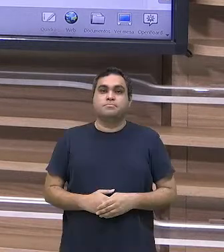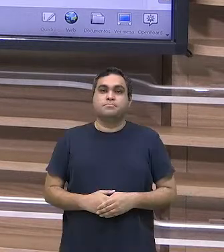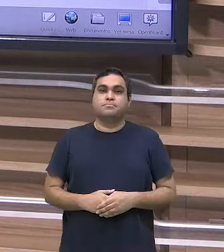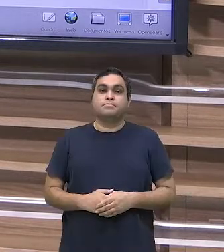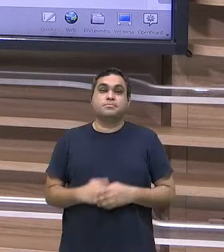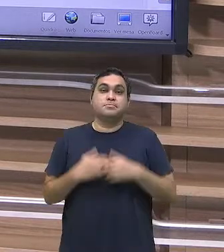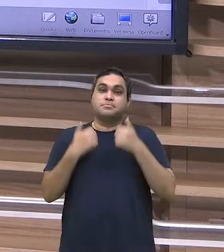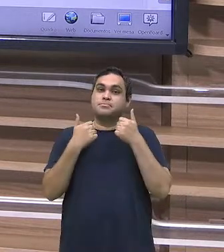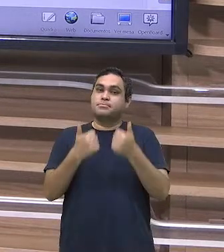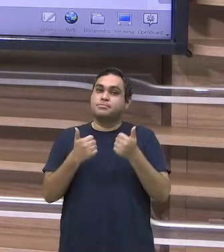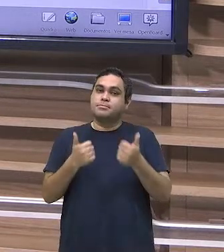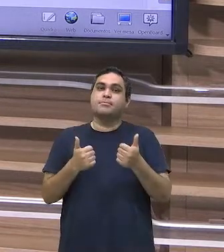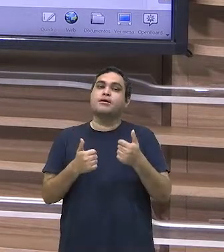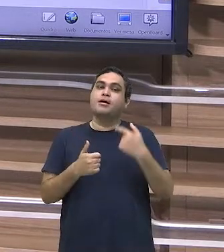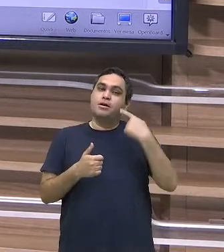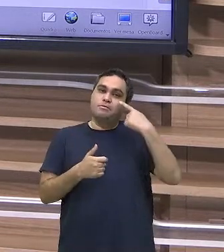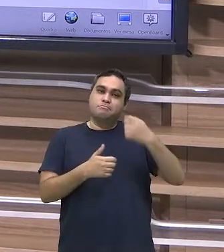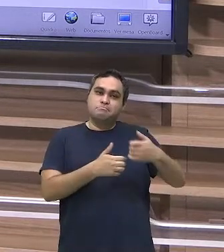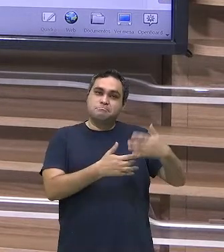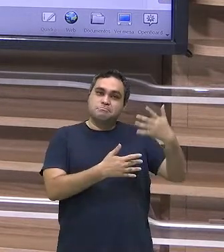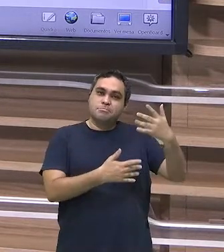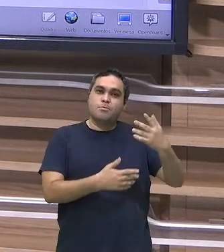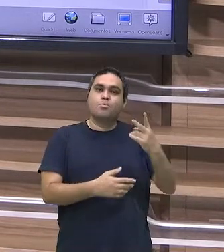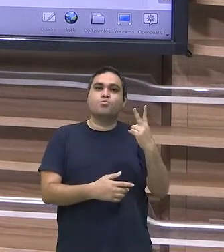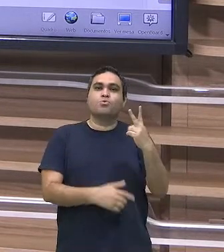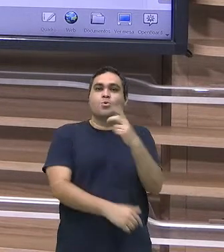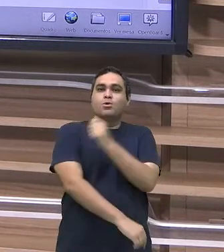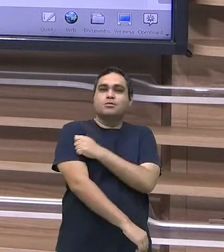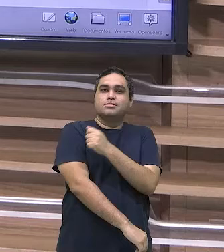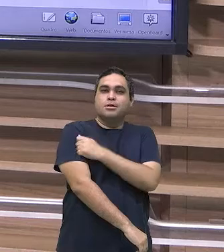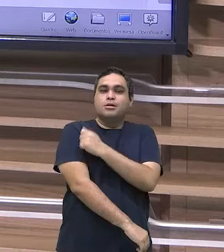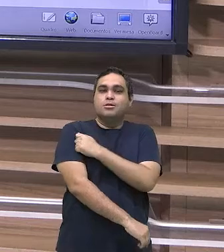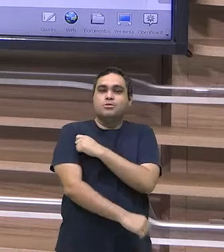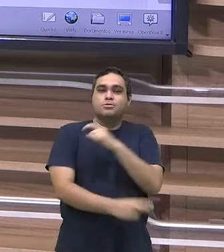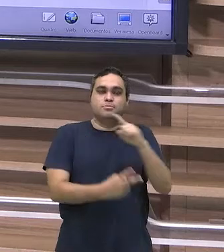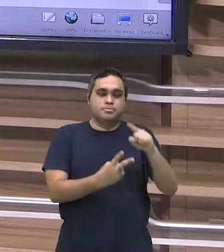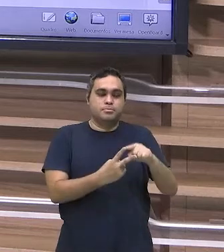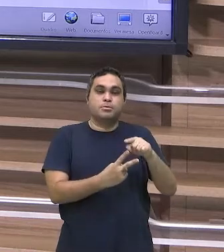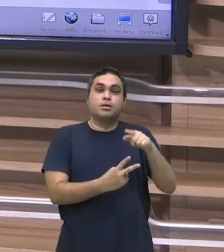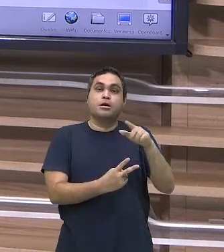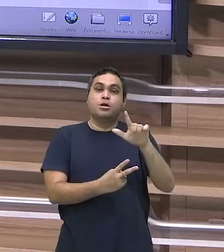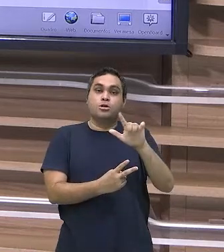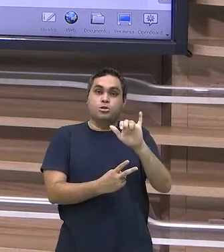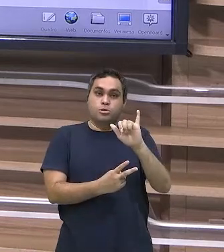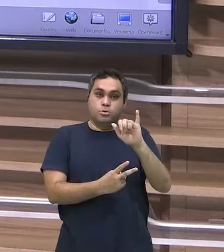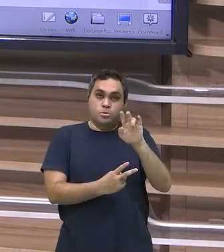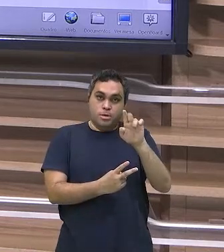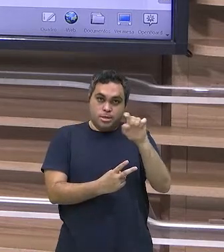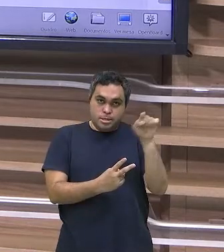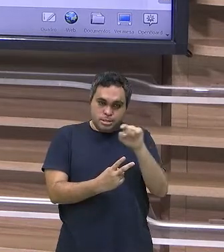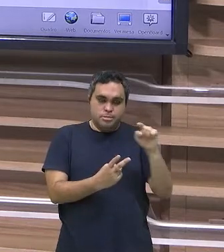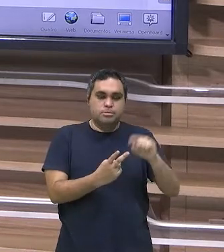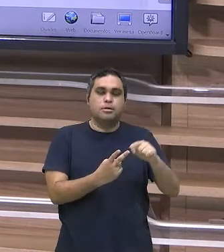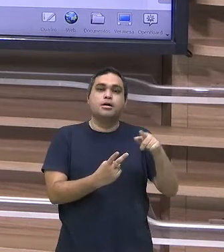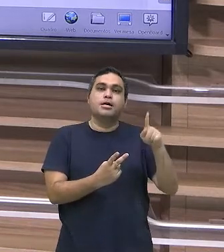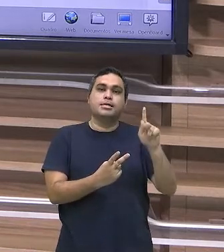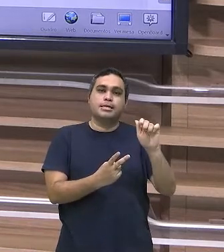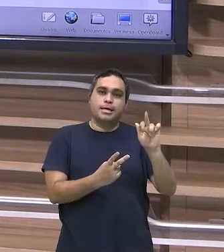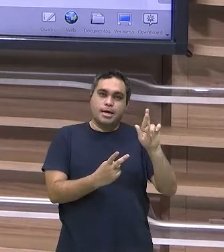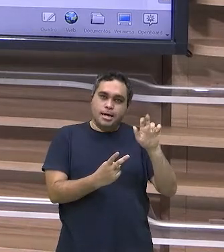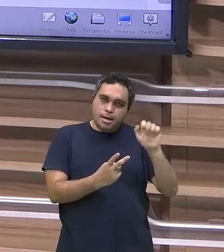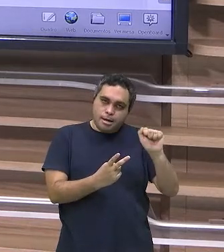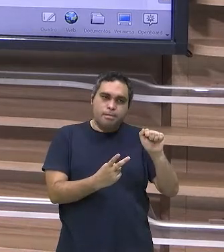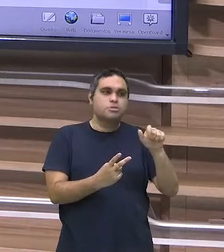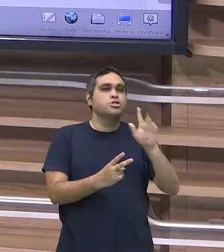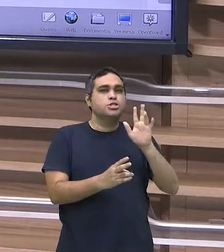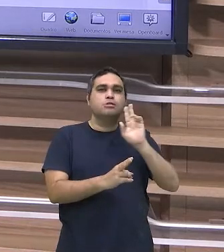Muito bem, a gente teve aí a participação, né, de 2 alunos, a gente tem o Luiz Felipe e também a Kiara Reis, né, participando